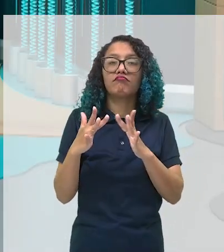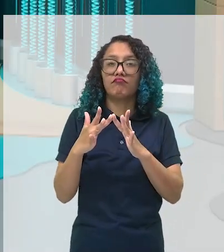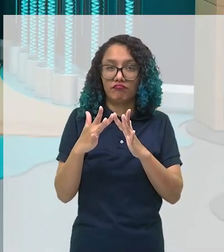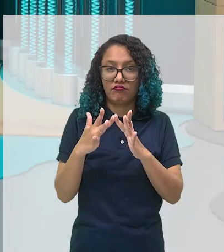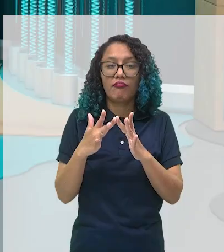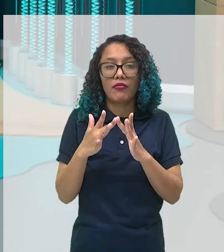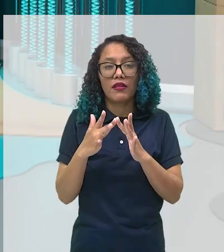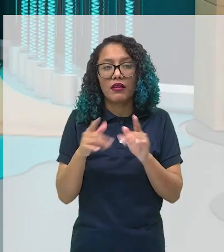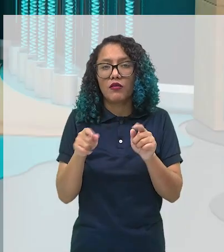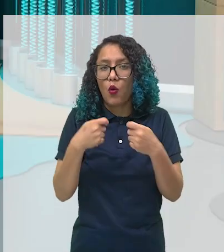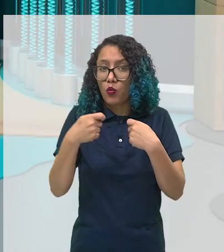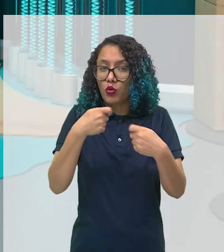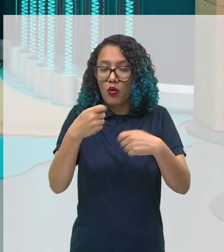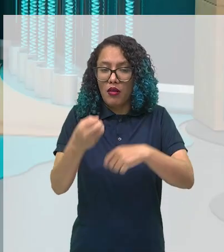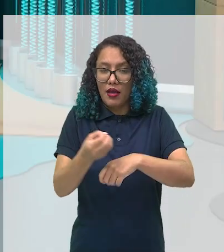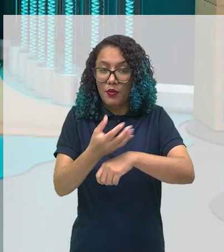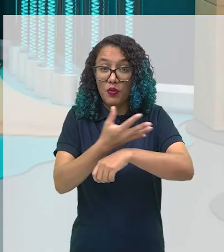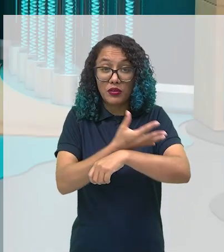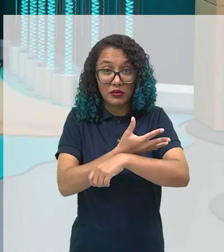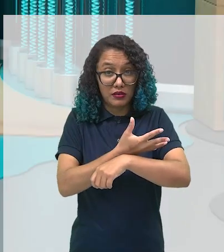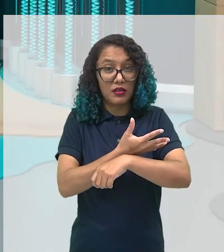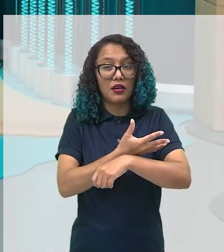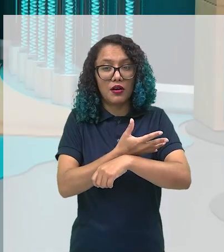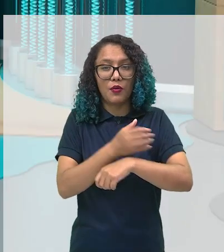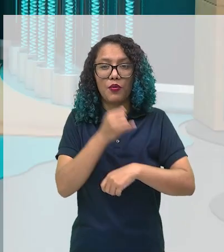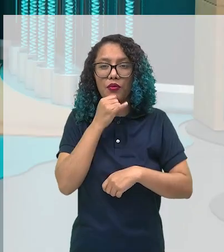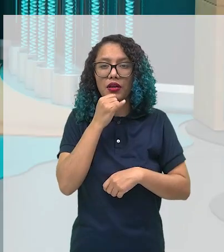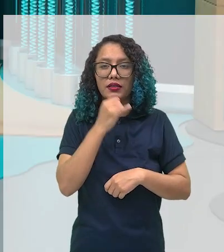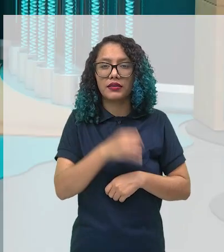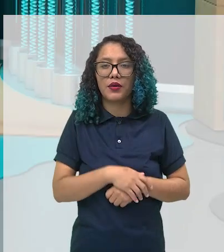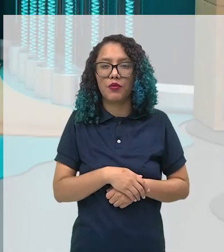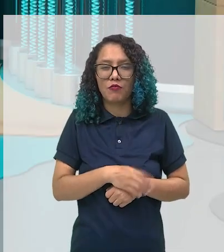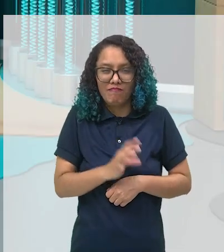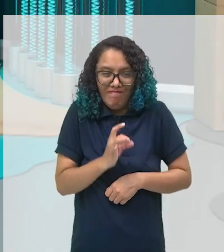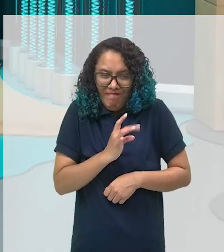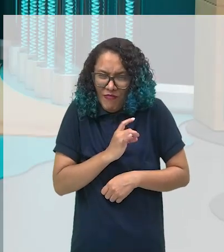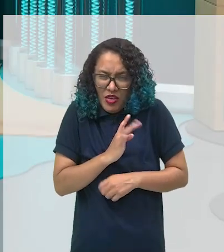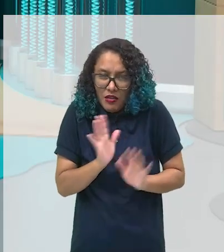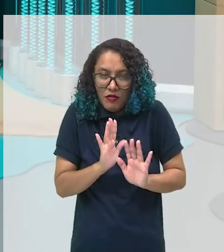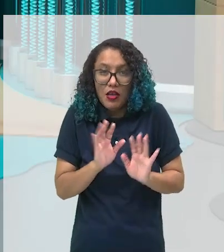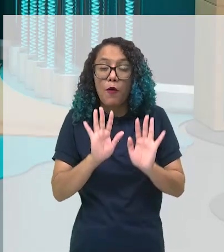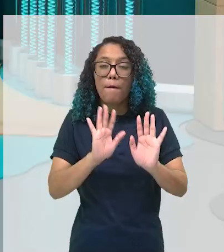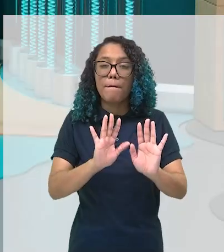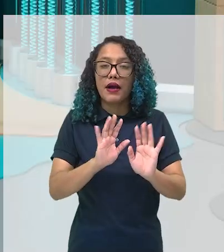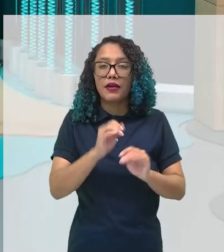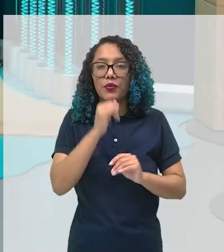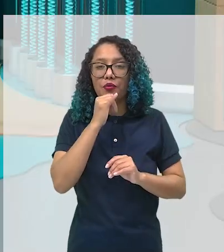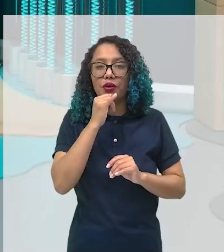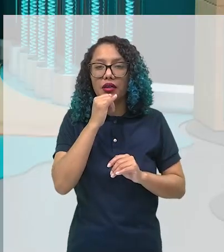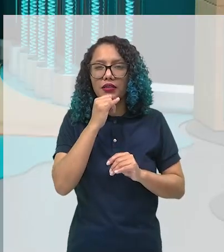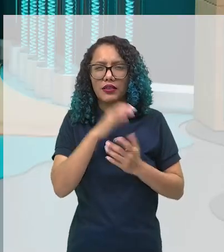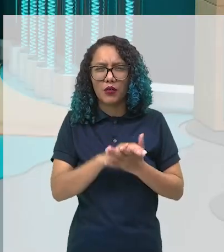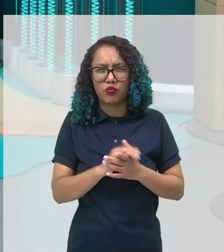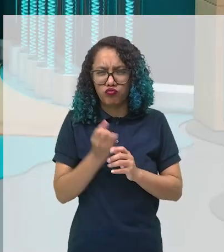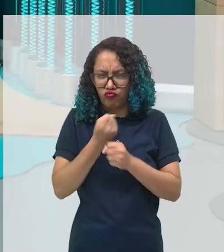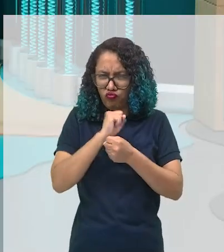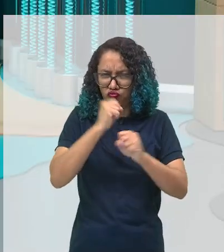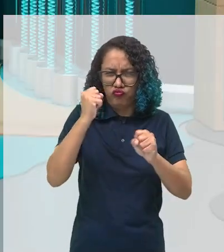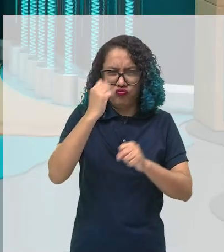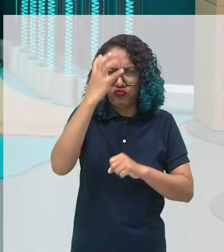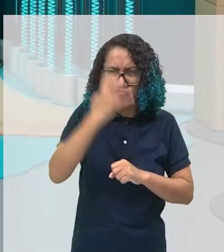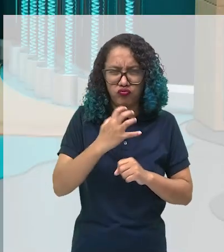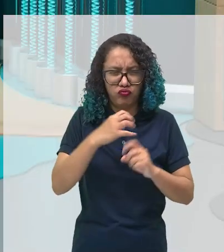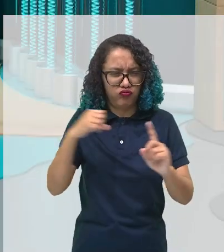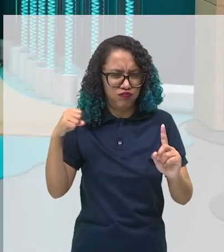suas emoções a ponto de você não ficar totalmente com medo, mas também não se deixar levar pela fúria de querer bater no